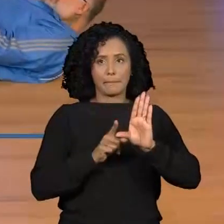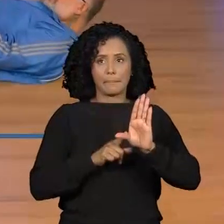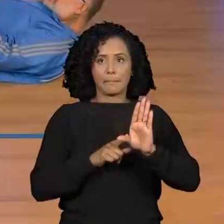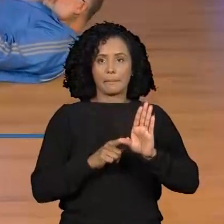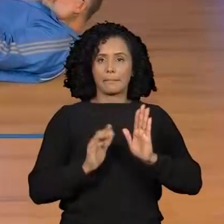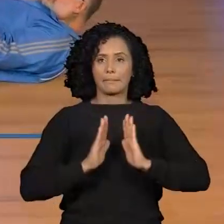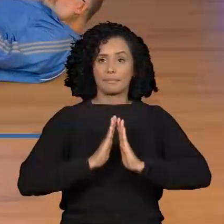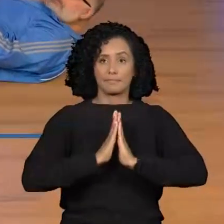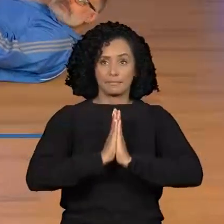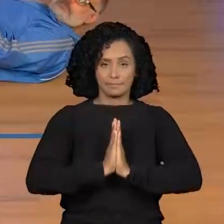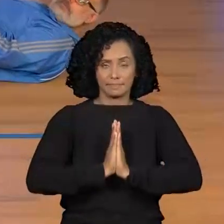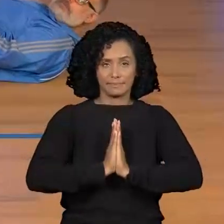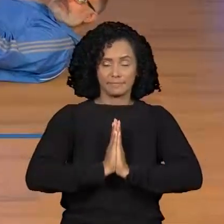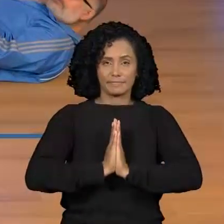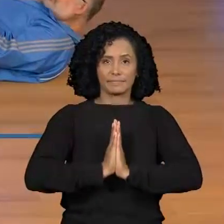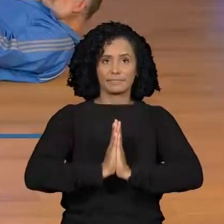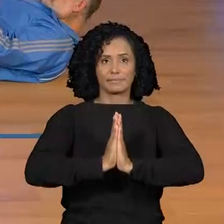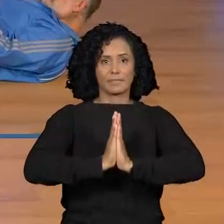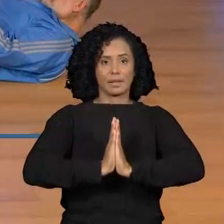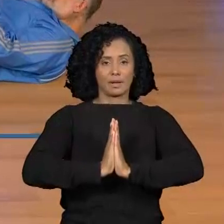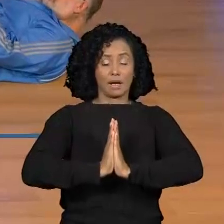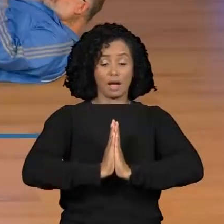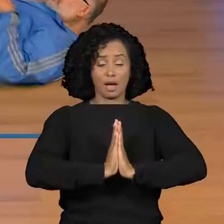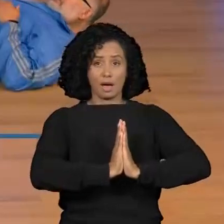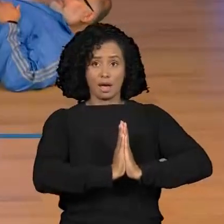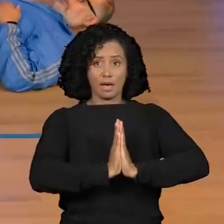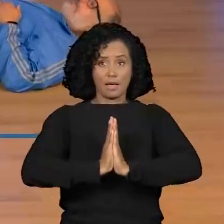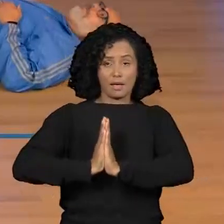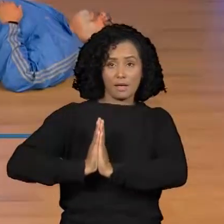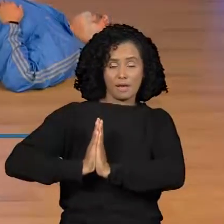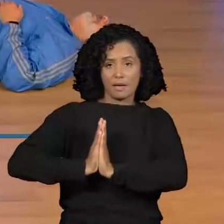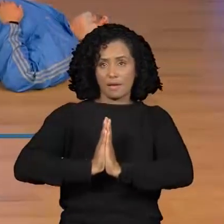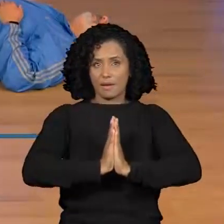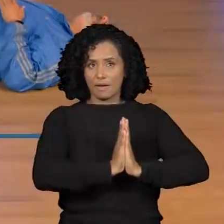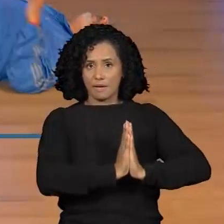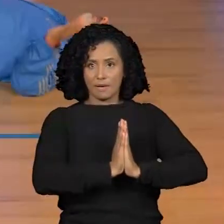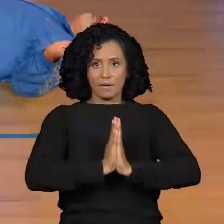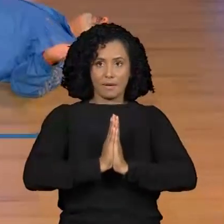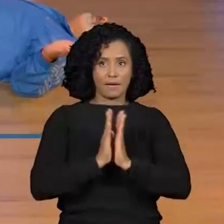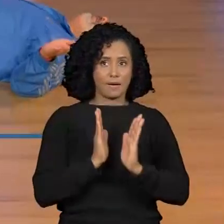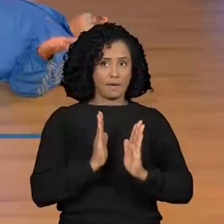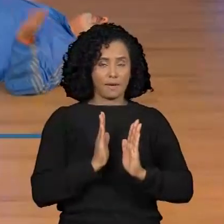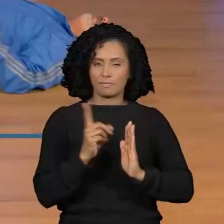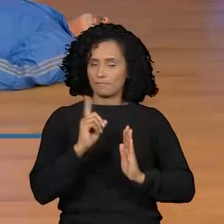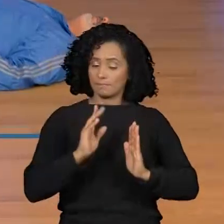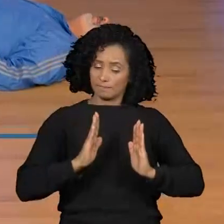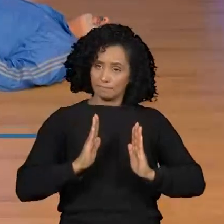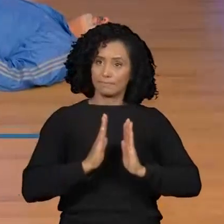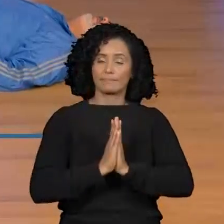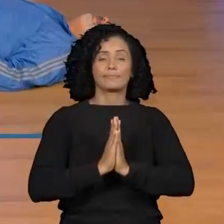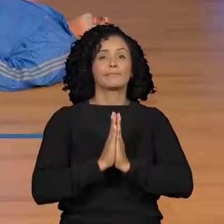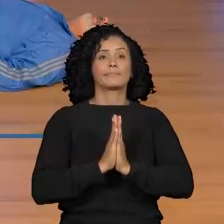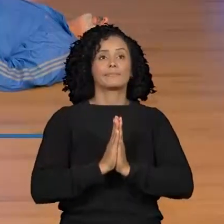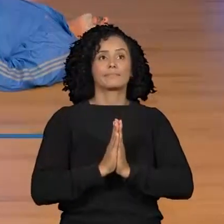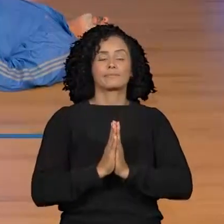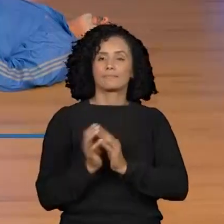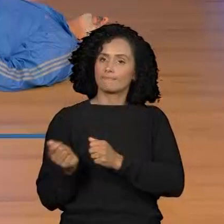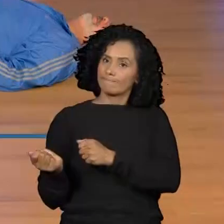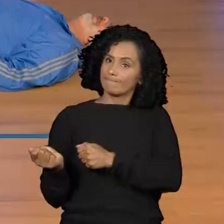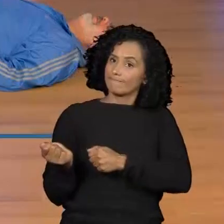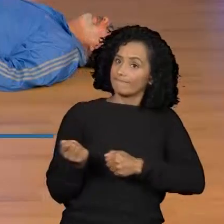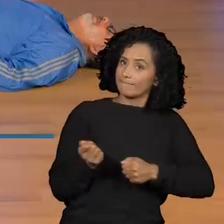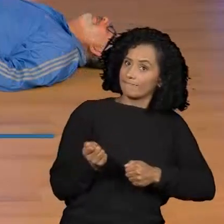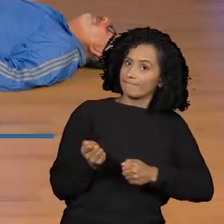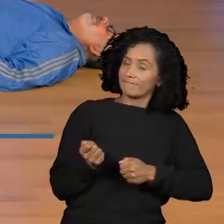professor Adriano conseguir... Se eu solto a corda, por exemplo, eu perdi também, tá? Acho que eu perdi meu